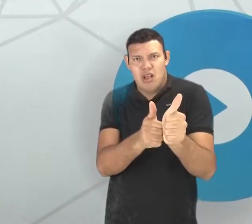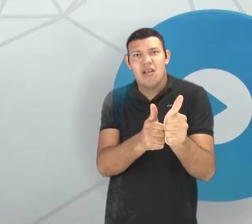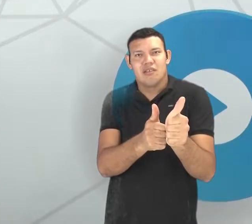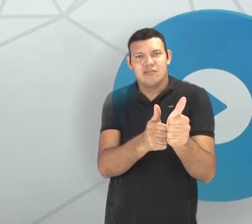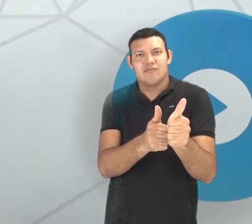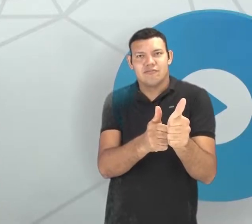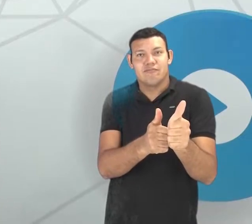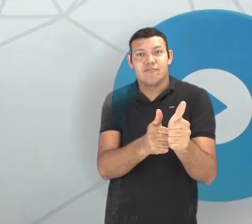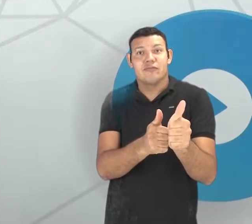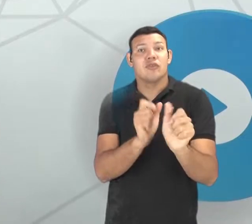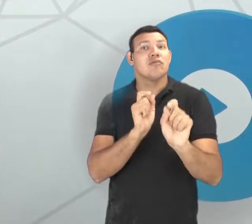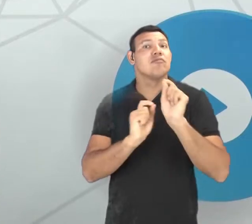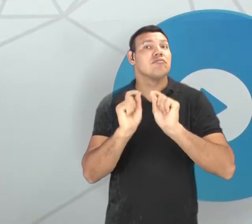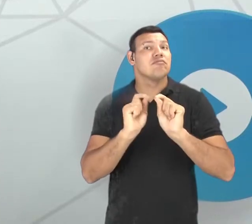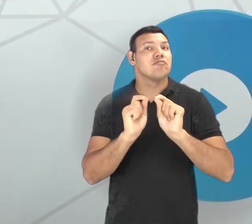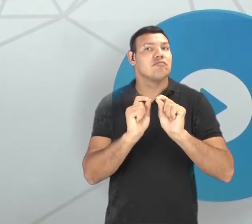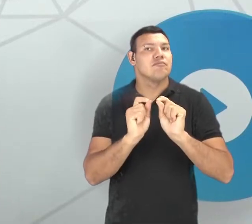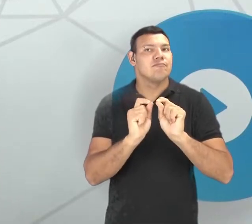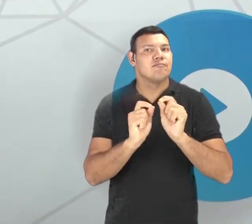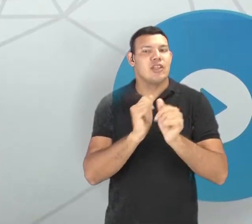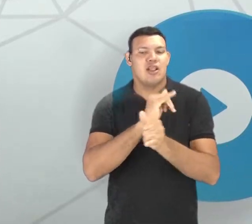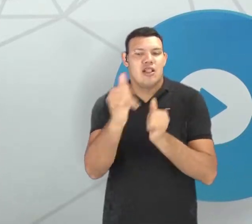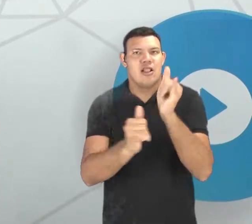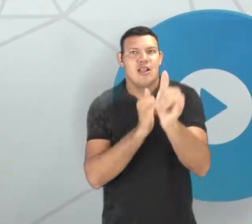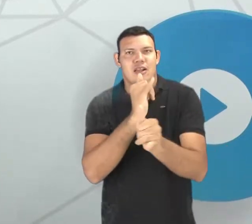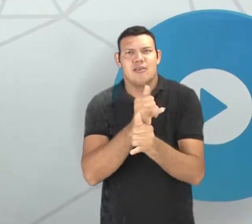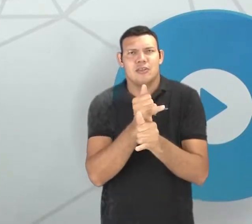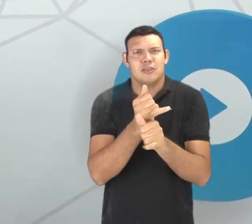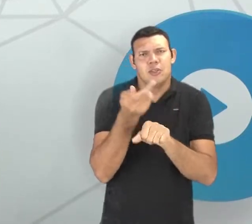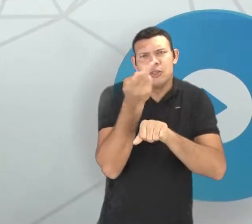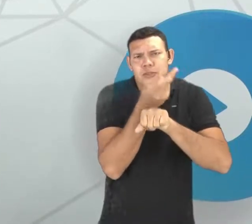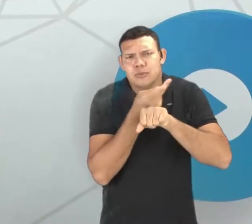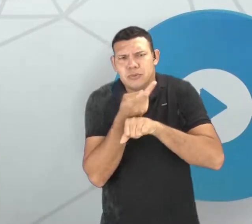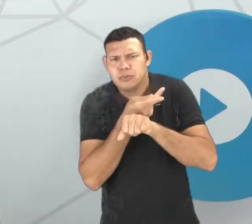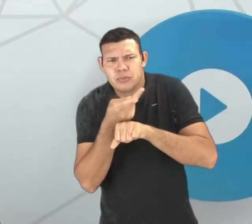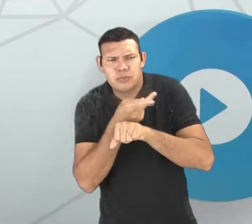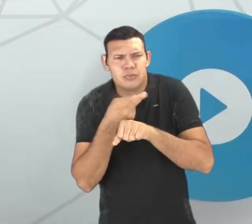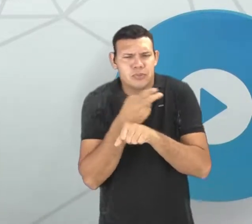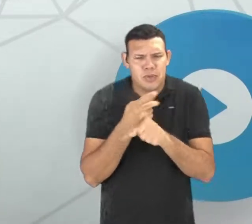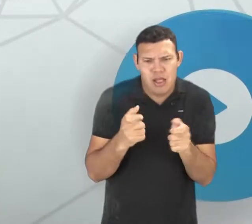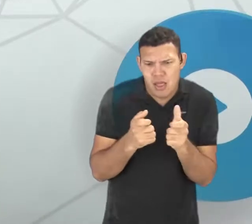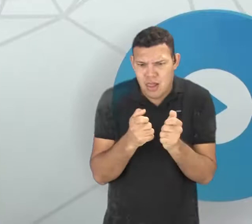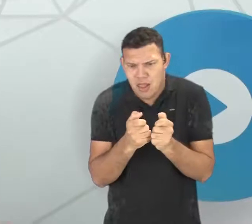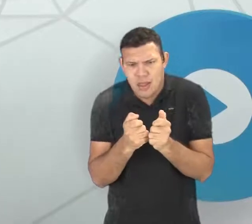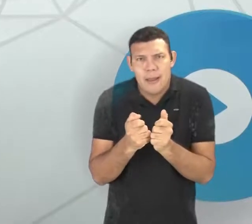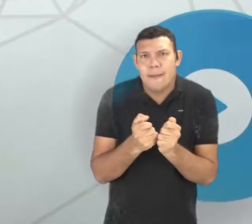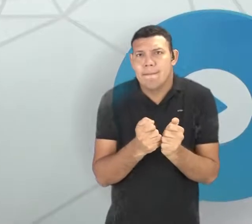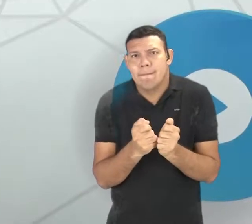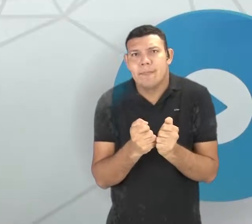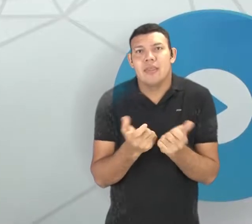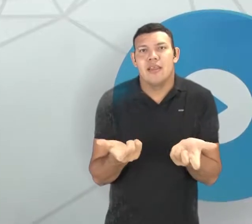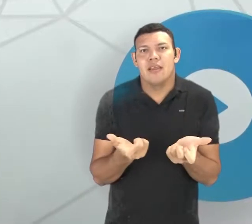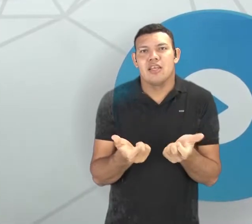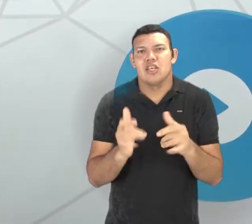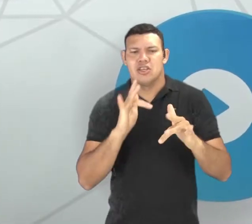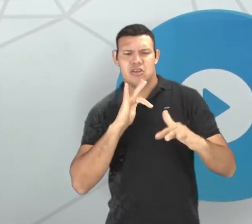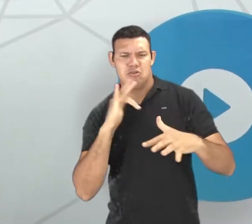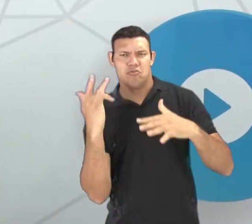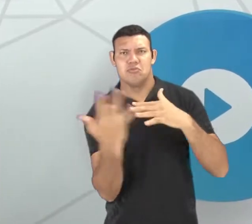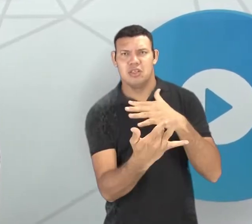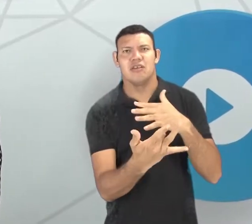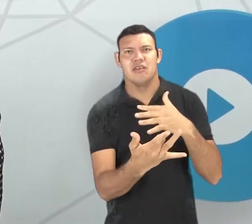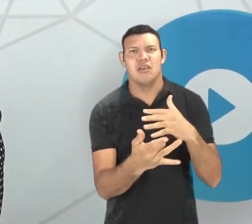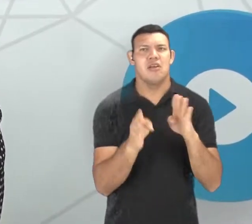internet, chamada stalking. Ele não permite, ele persegue a mulher pelas redes sociais. Eu digo que esse tipo de violência é